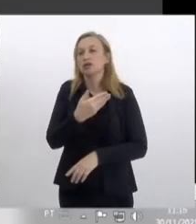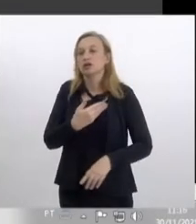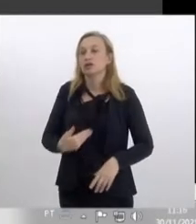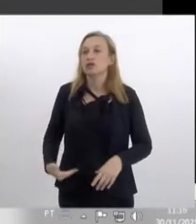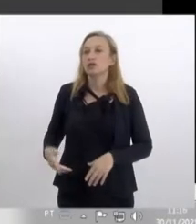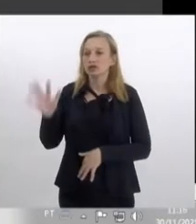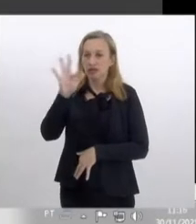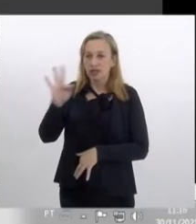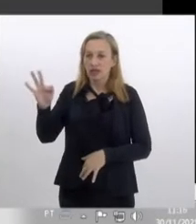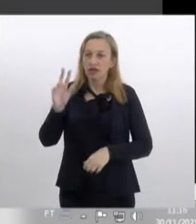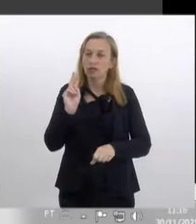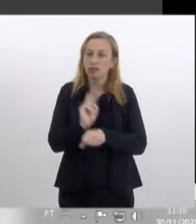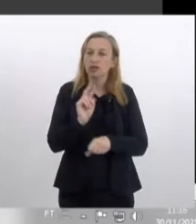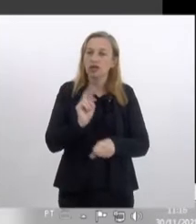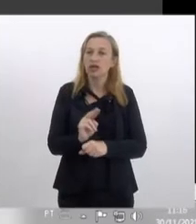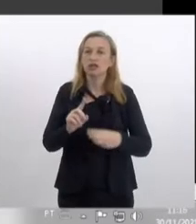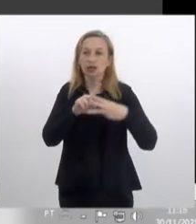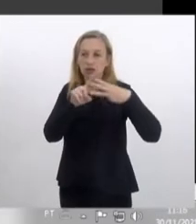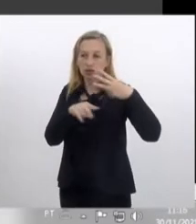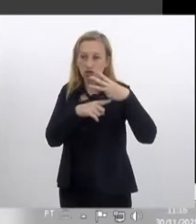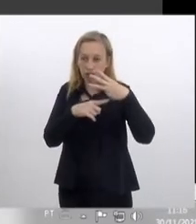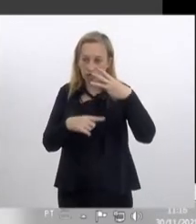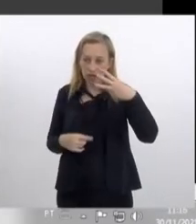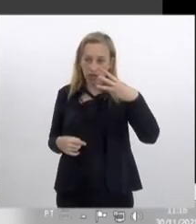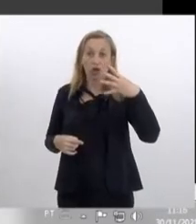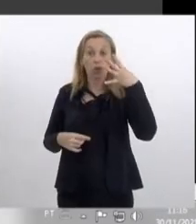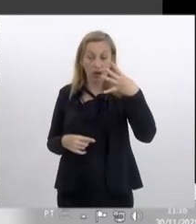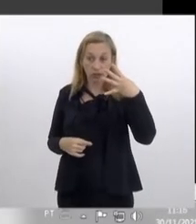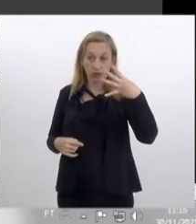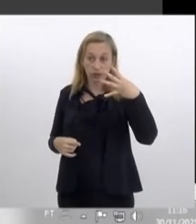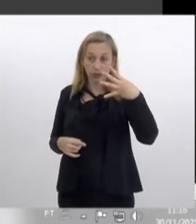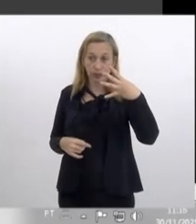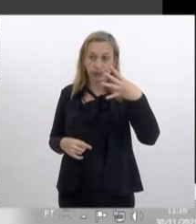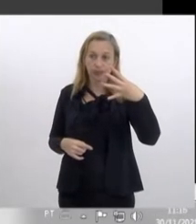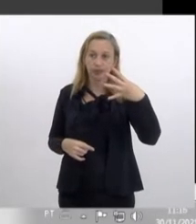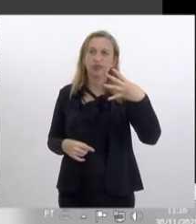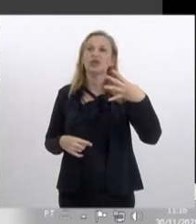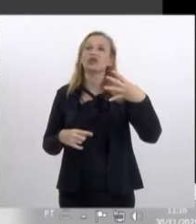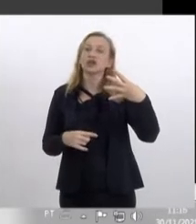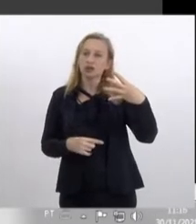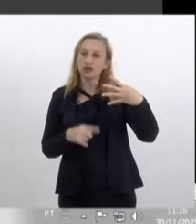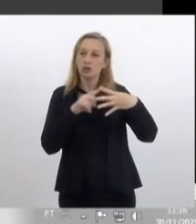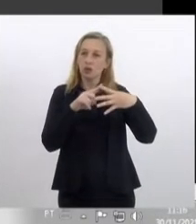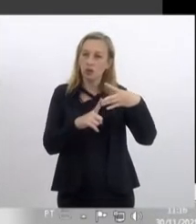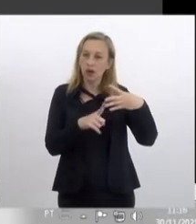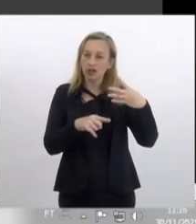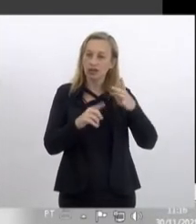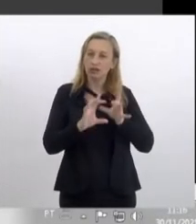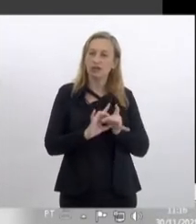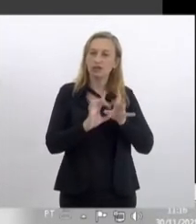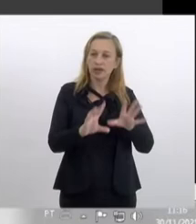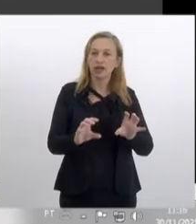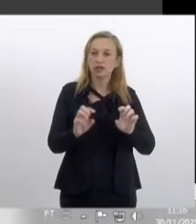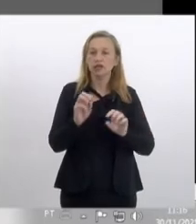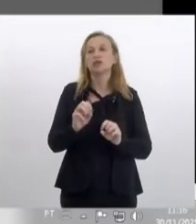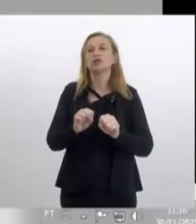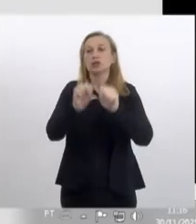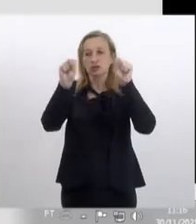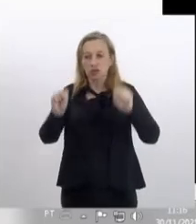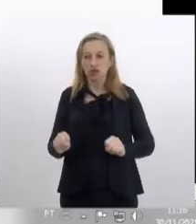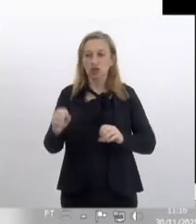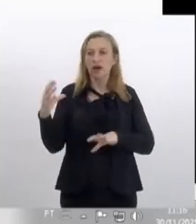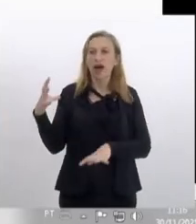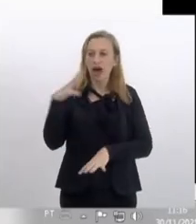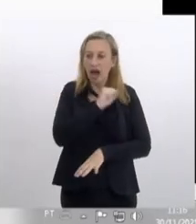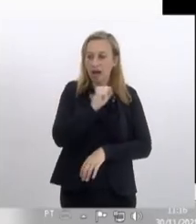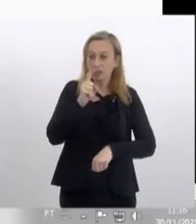Então, aqui são os três programas, na verdade, são quatro, né, que são validados, que vão estar disponíveis no sistema. Estou passando rápido